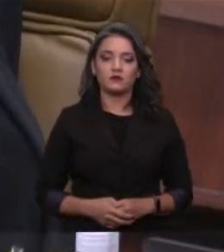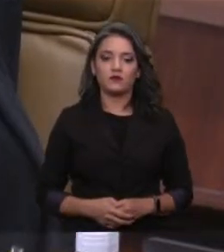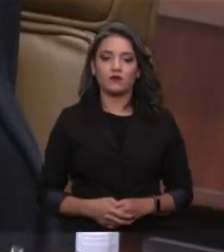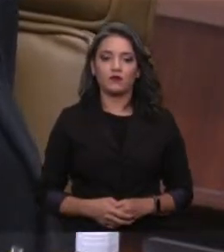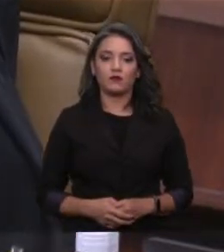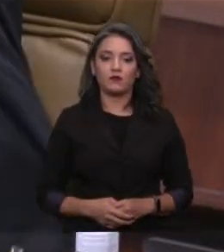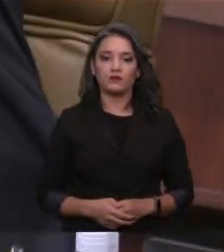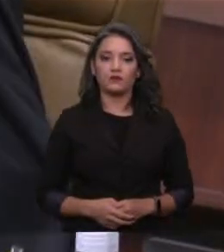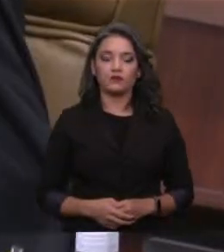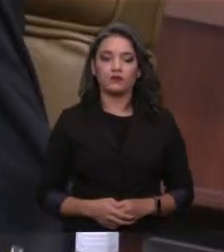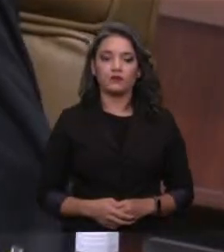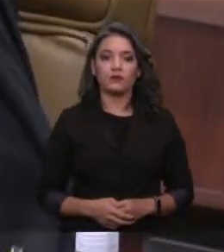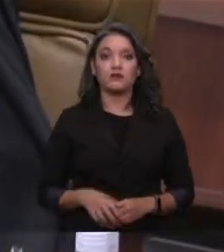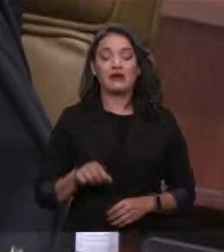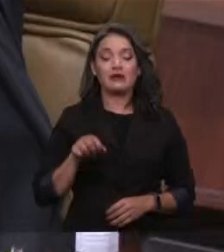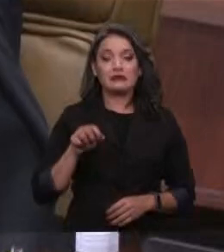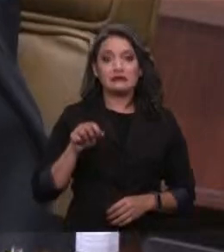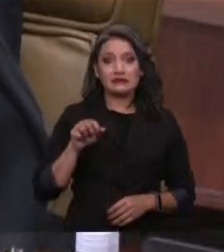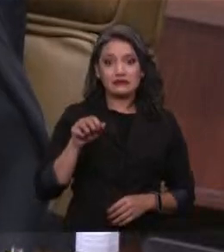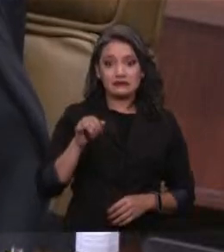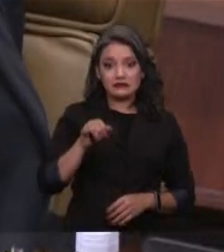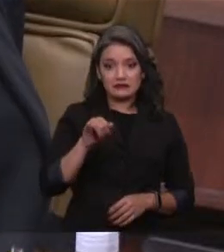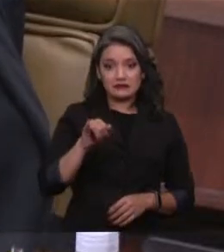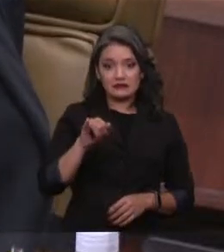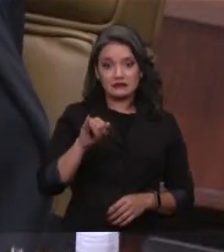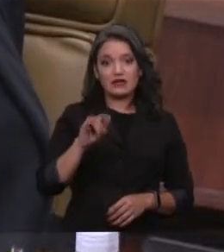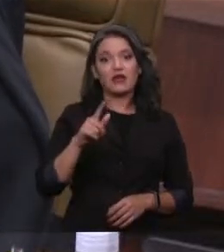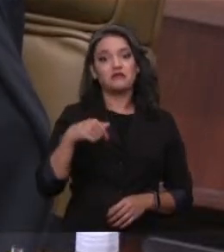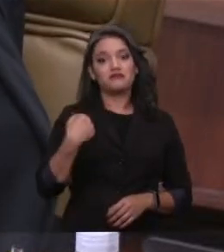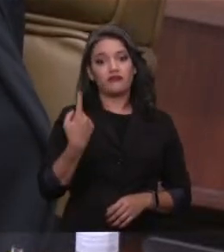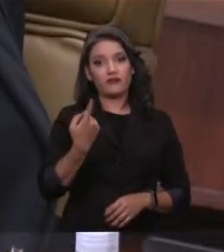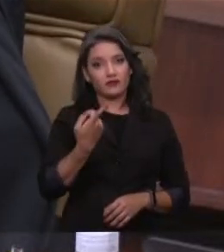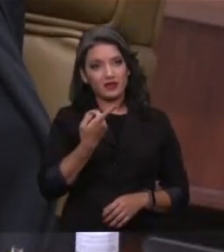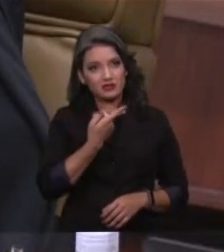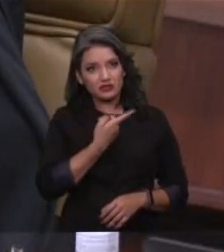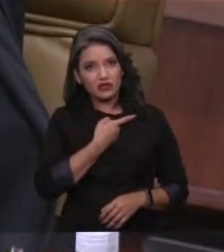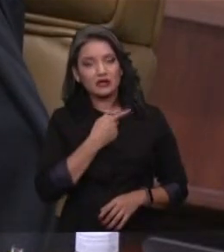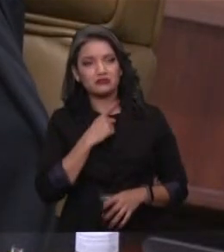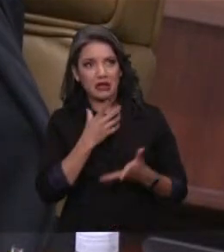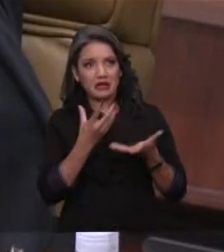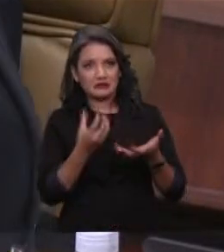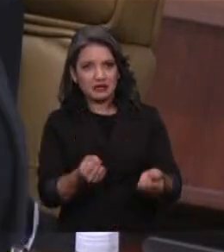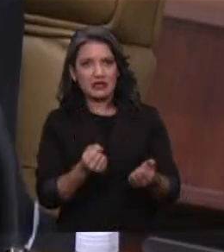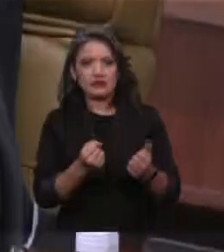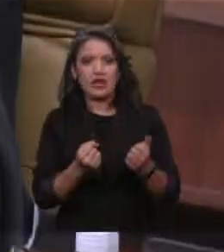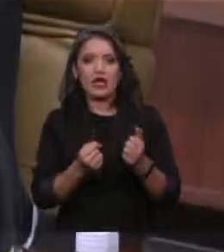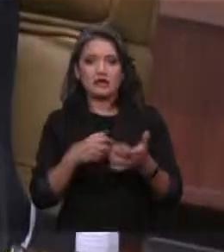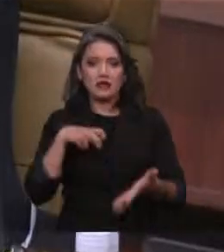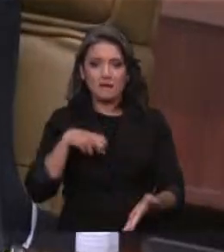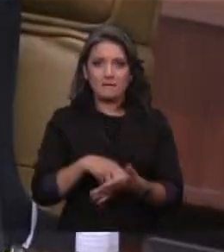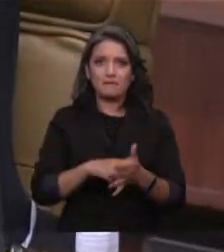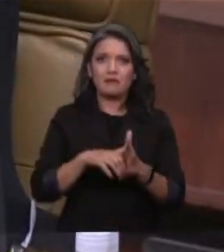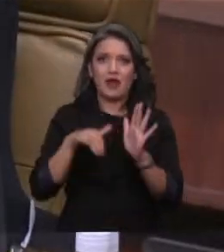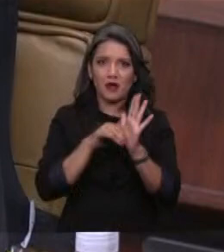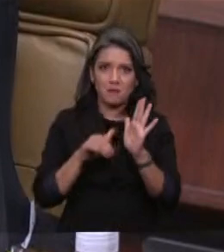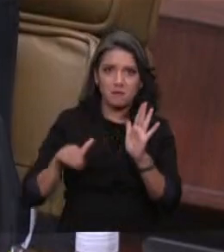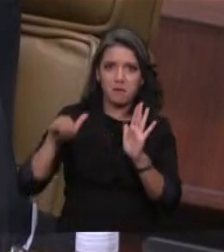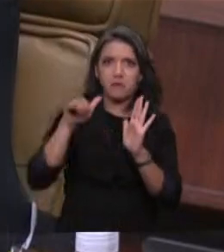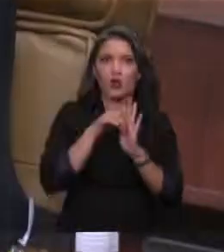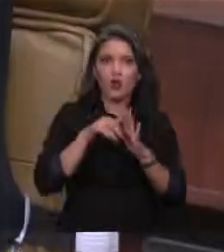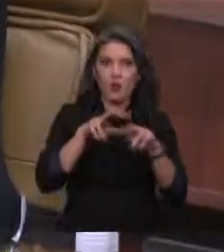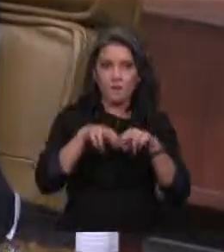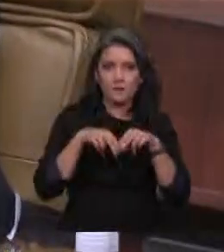caso nós apliquemos essa causa de aumento de pena por organização criminosa